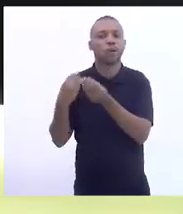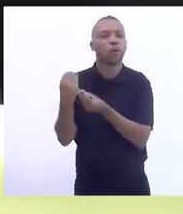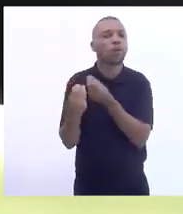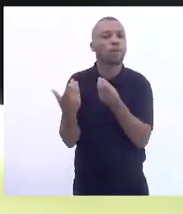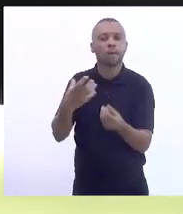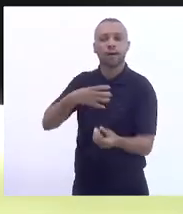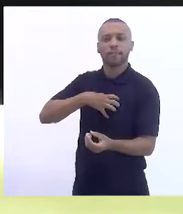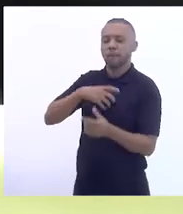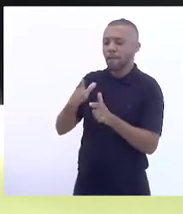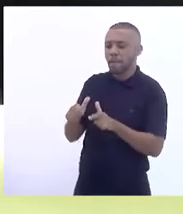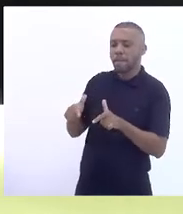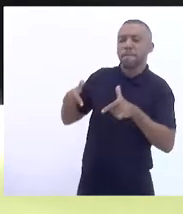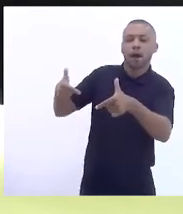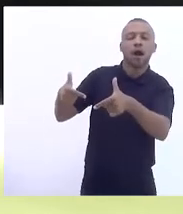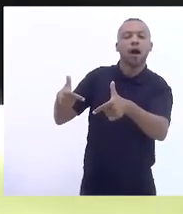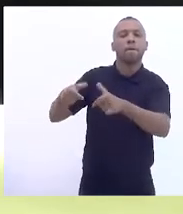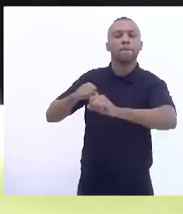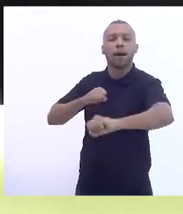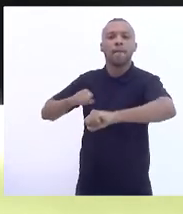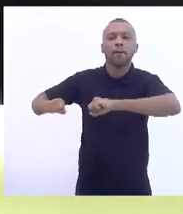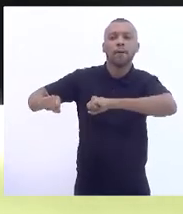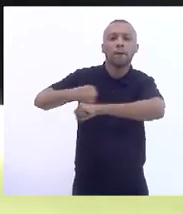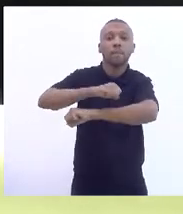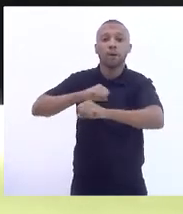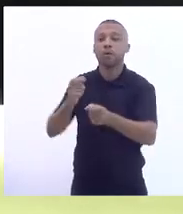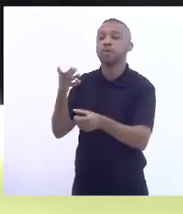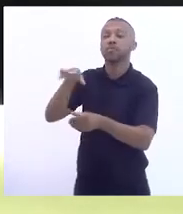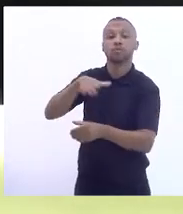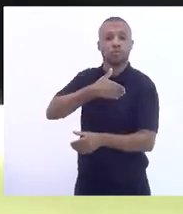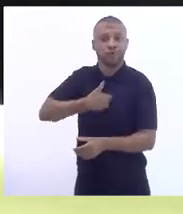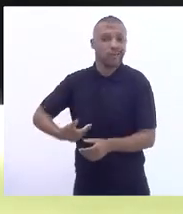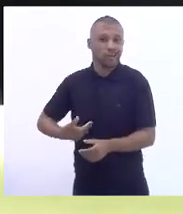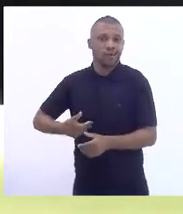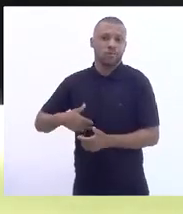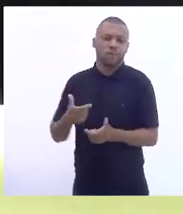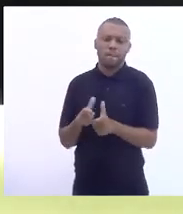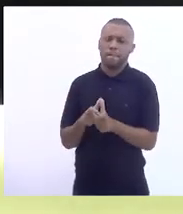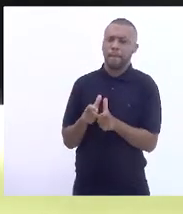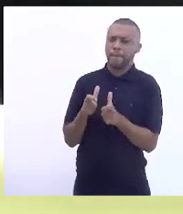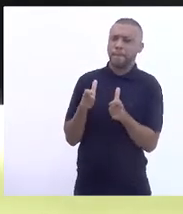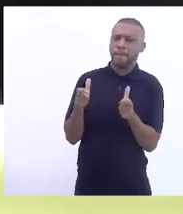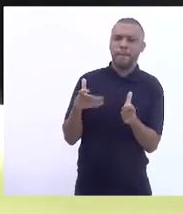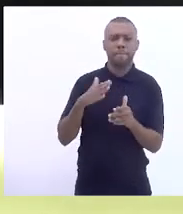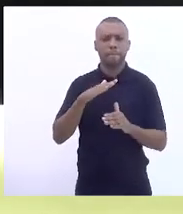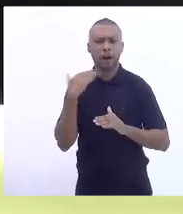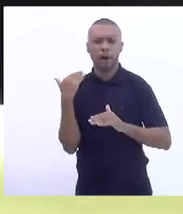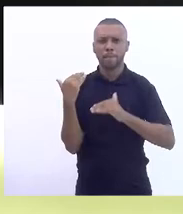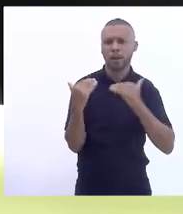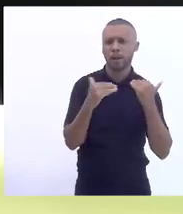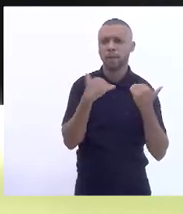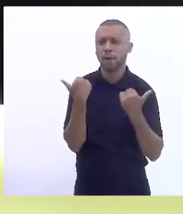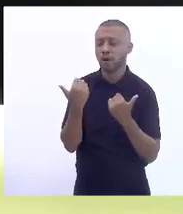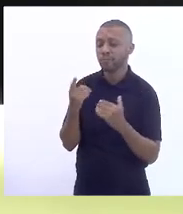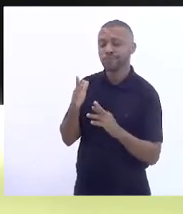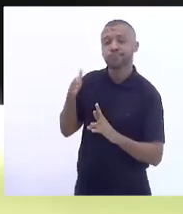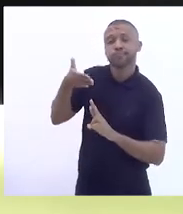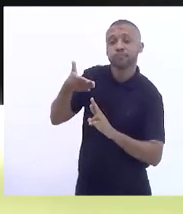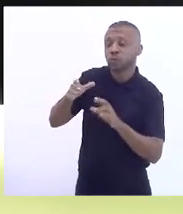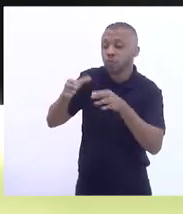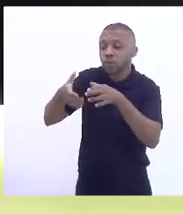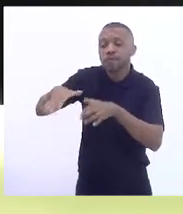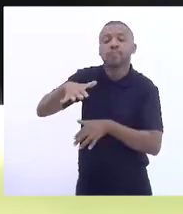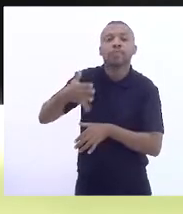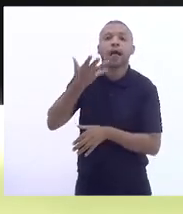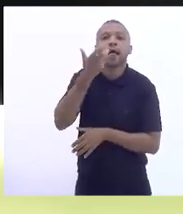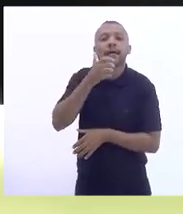de ação também nesse governo e o aumento da letalidade nos corpos das